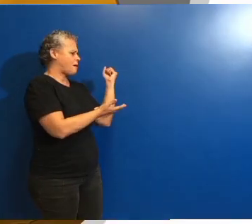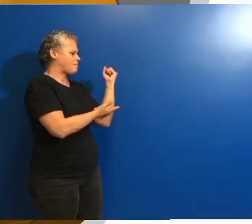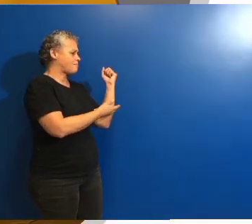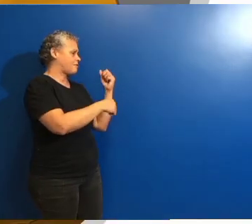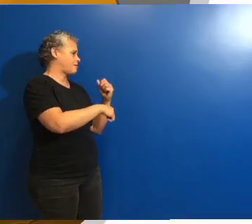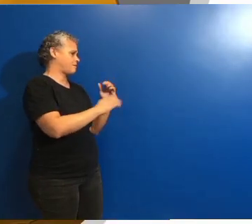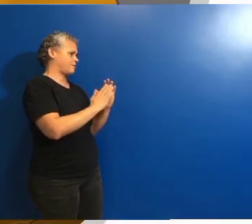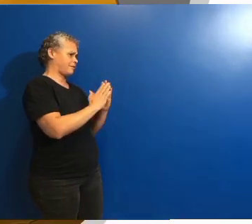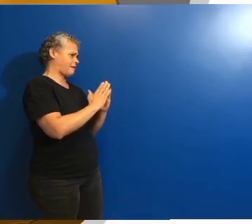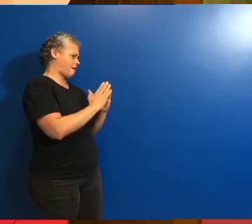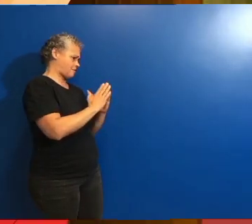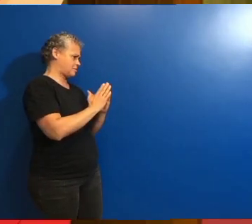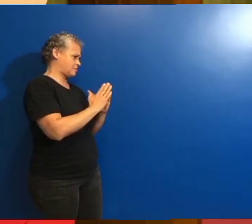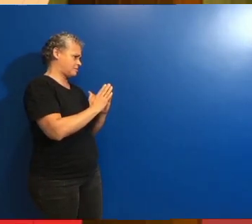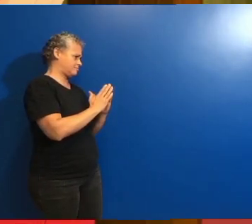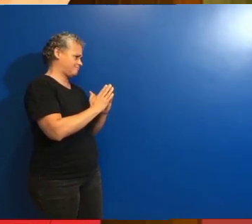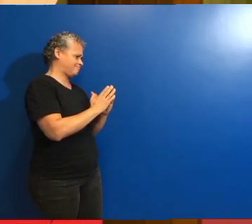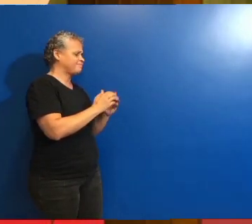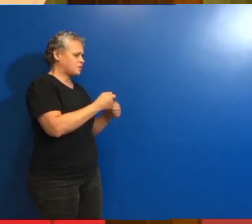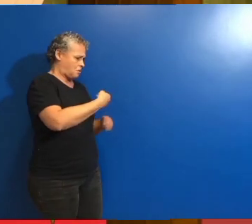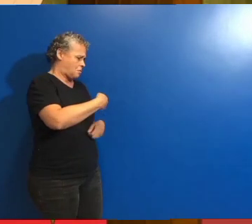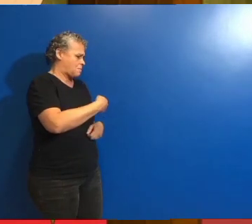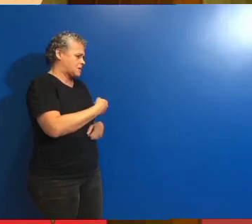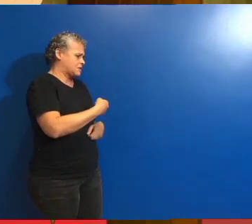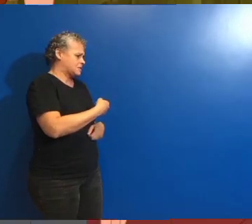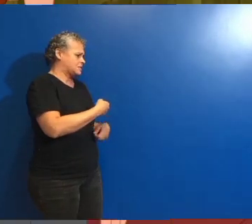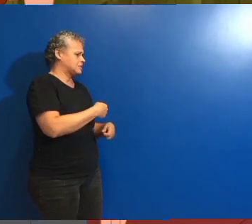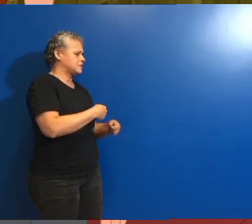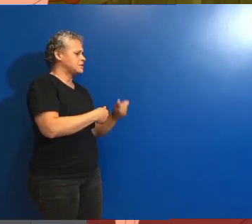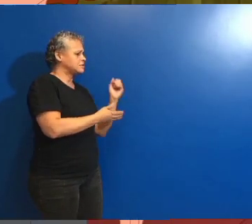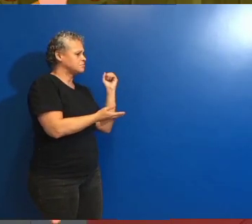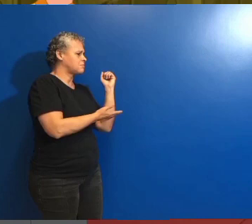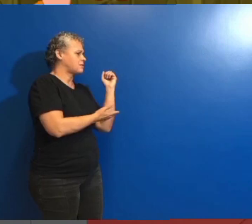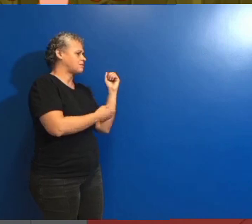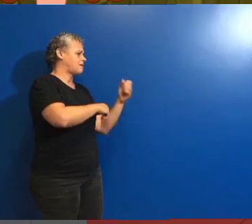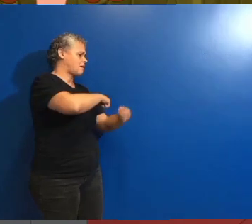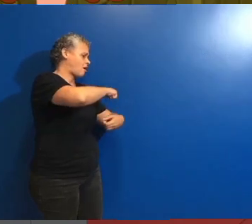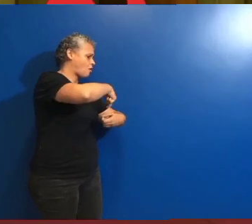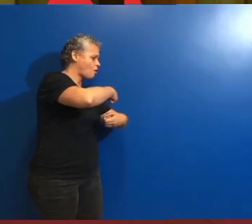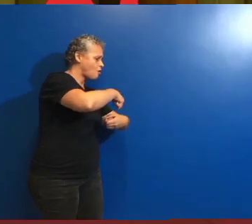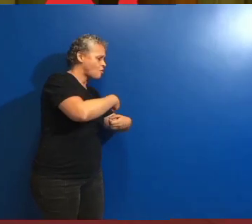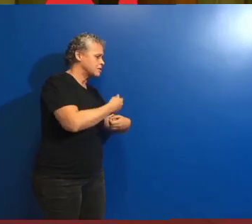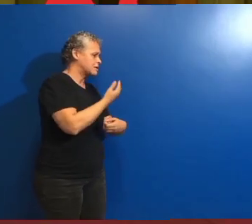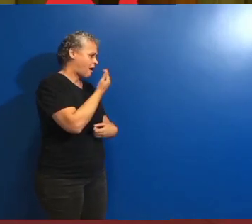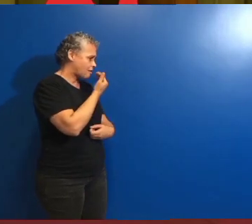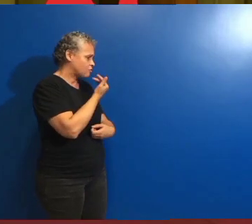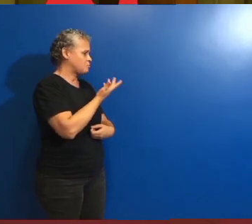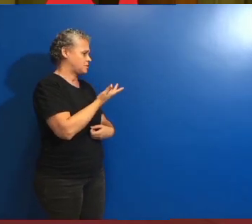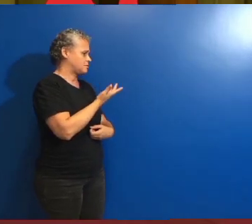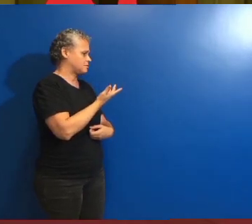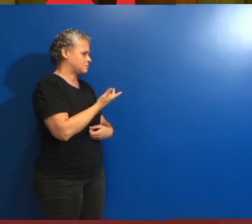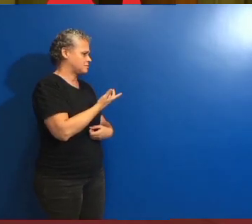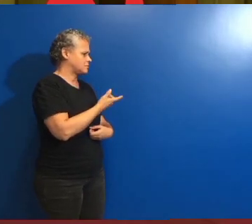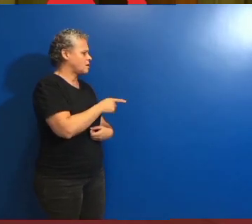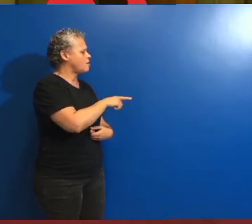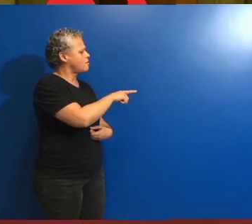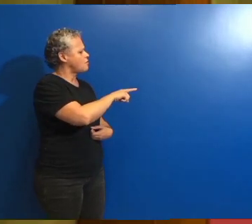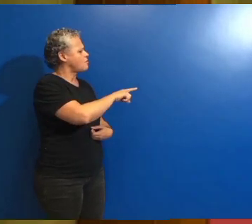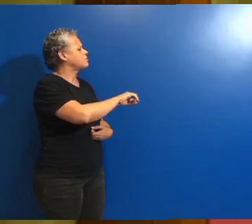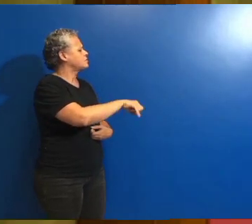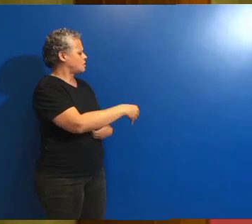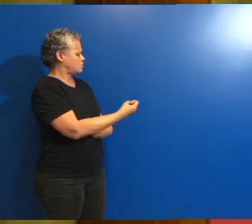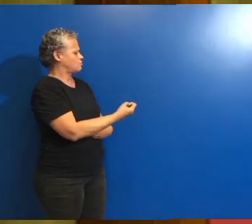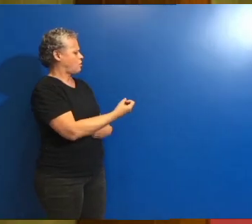casa para cozinhar, e por isso ela não podia cozinhar nenhuma refeição para elas. A doce dama perguntou a